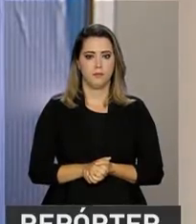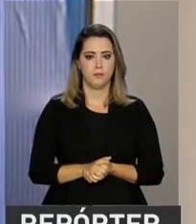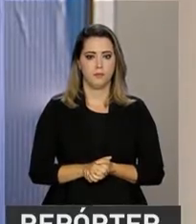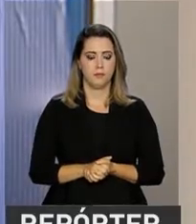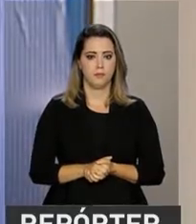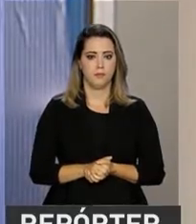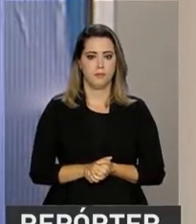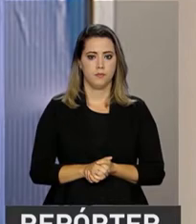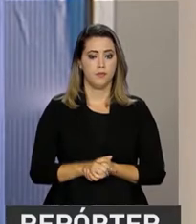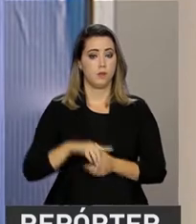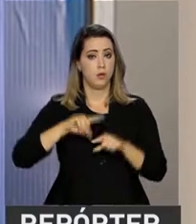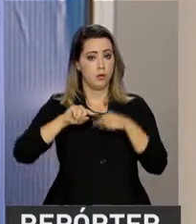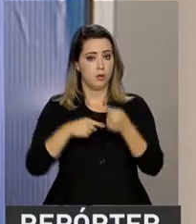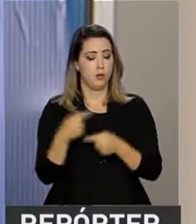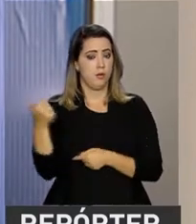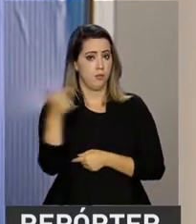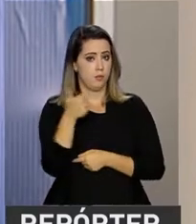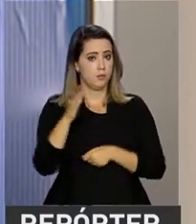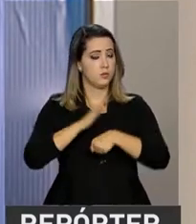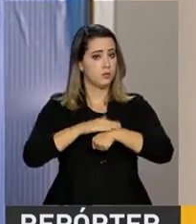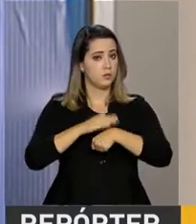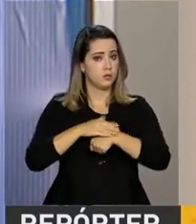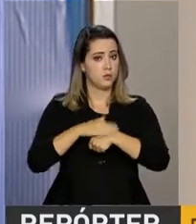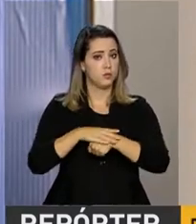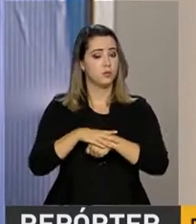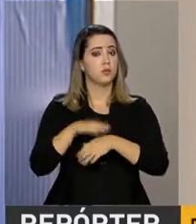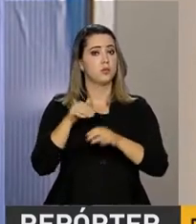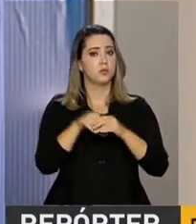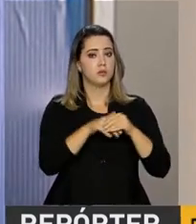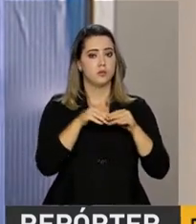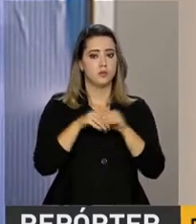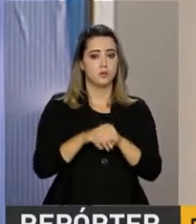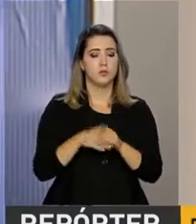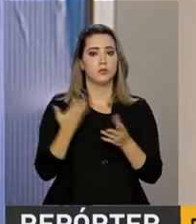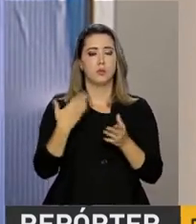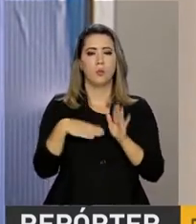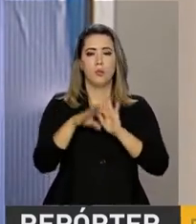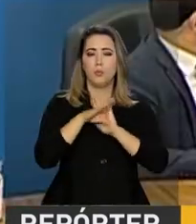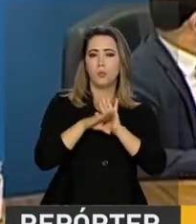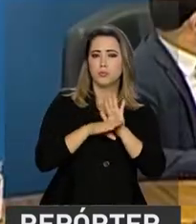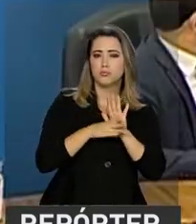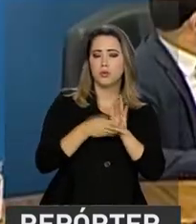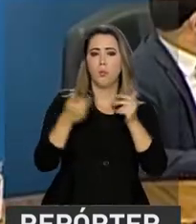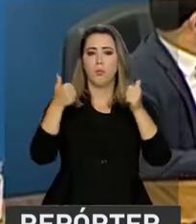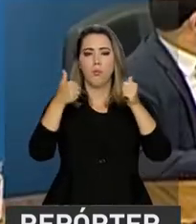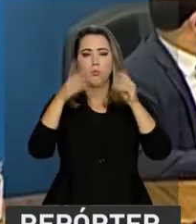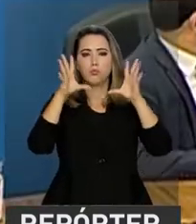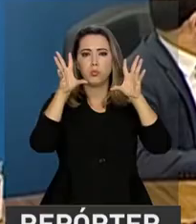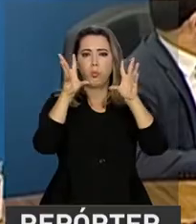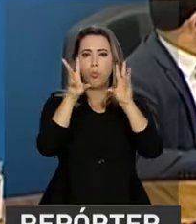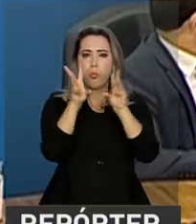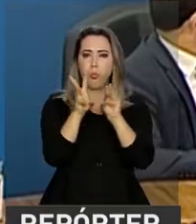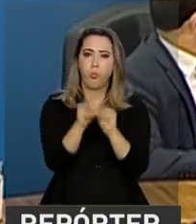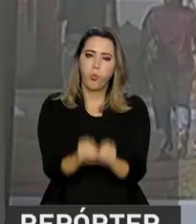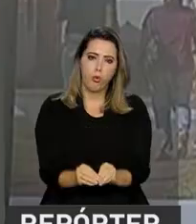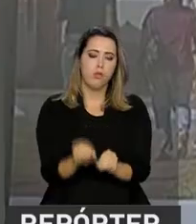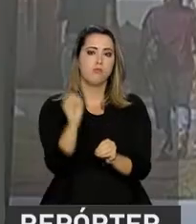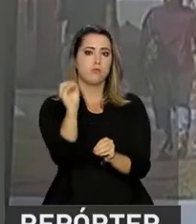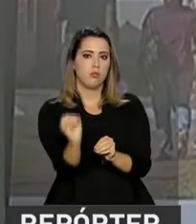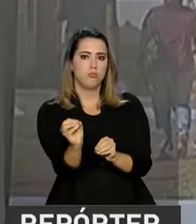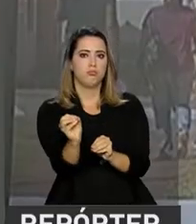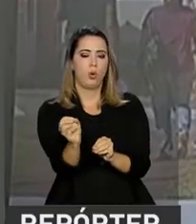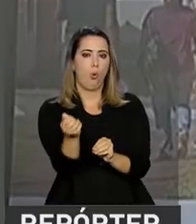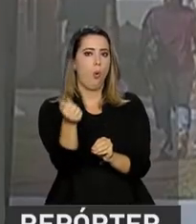Passado o segundo turno da última eleição presidencial, o programa entrou em colapso, foi praticamente reduzido a zero, apenas